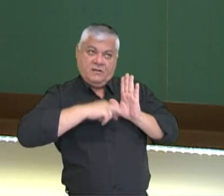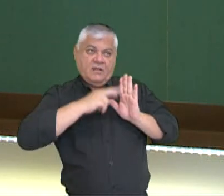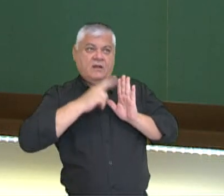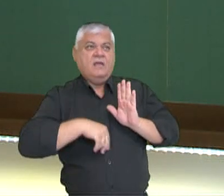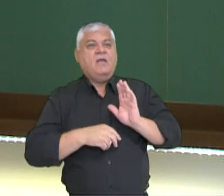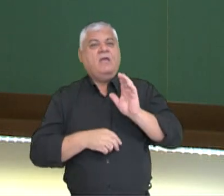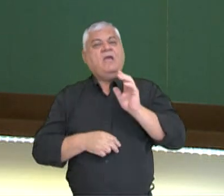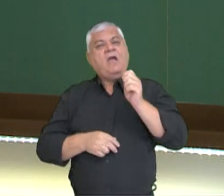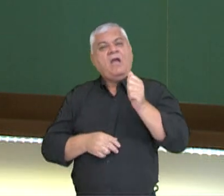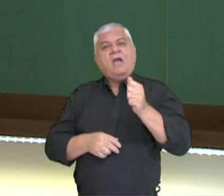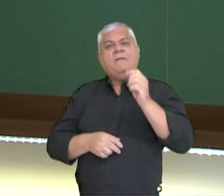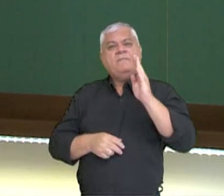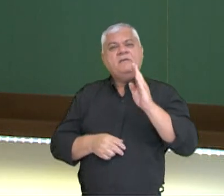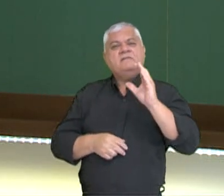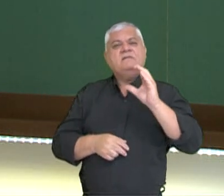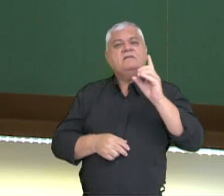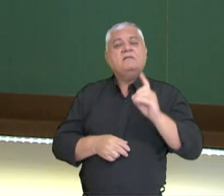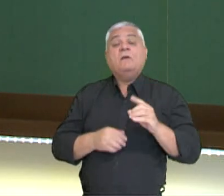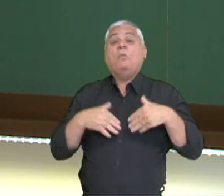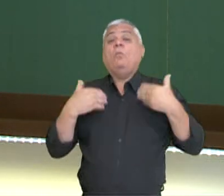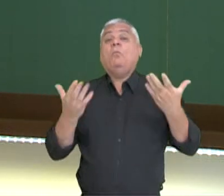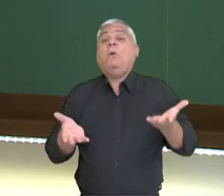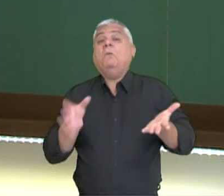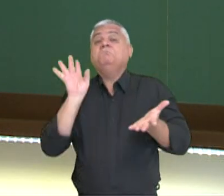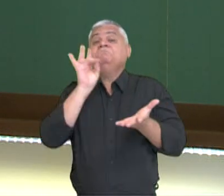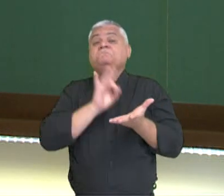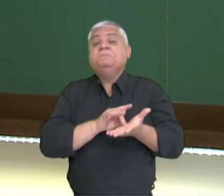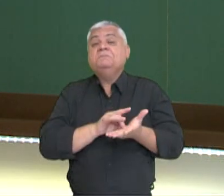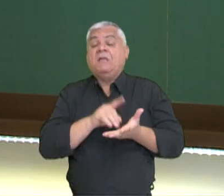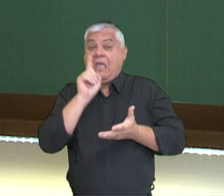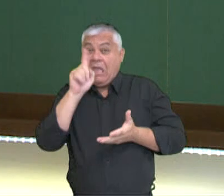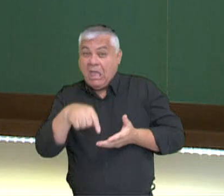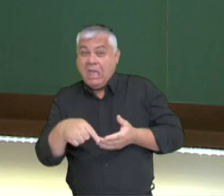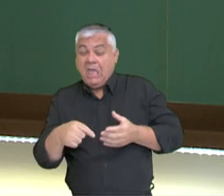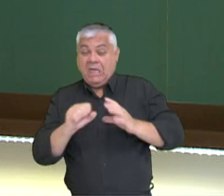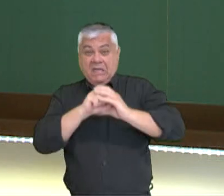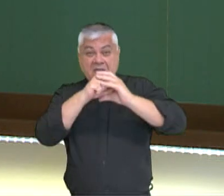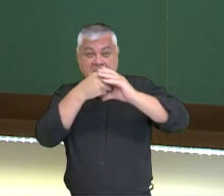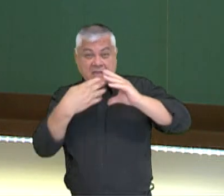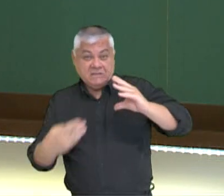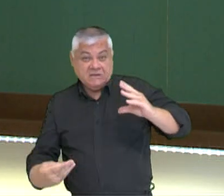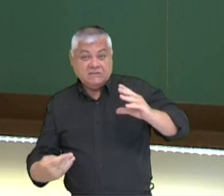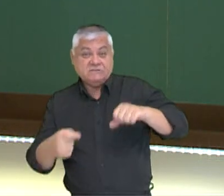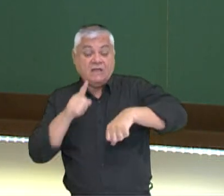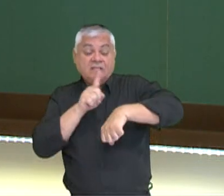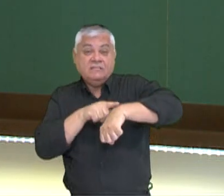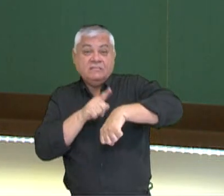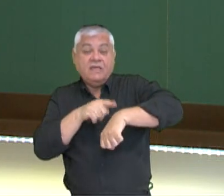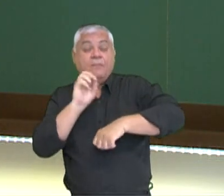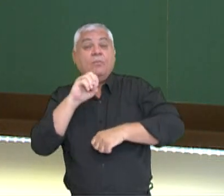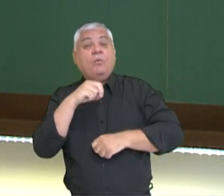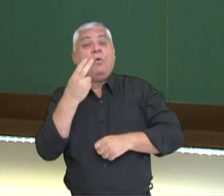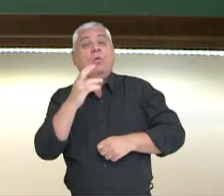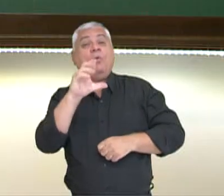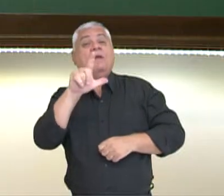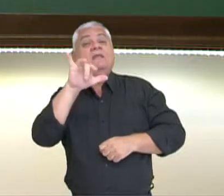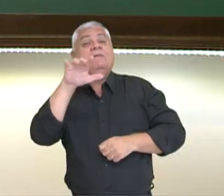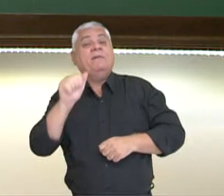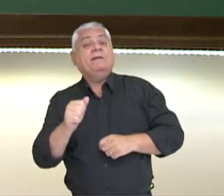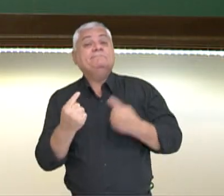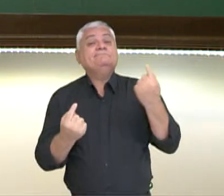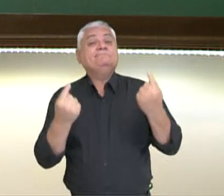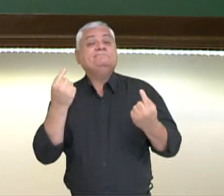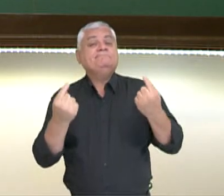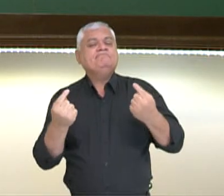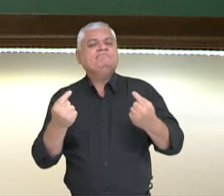vão responder ali. Aquela afirmação se trata de uma característica do tempo ou do clima? Então,